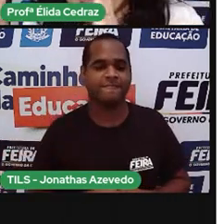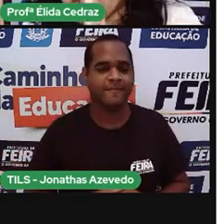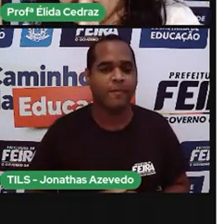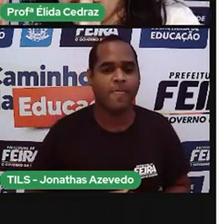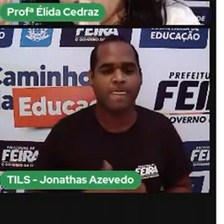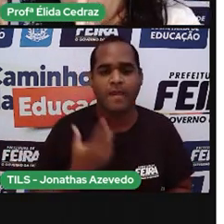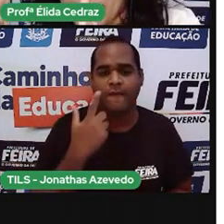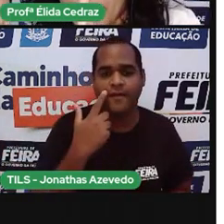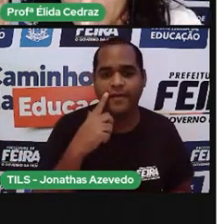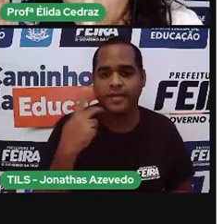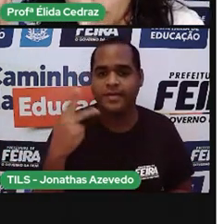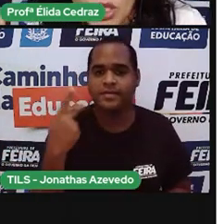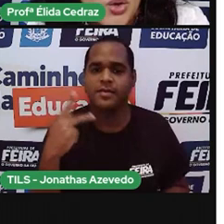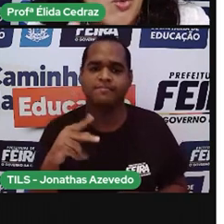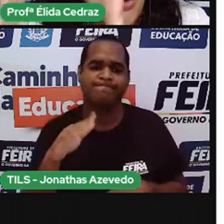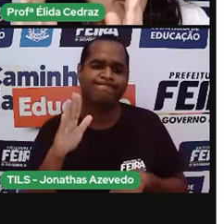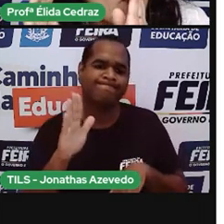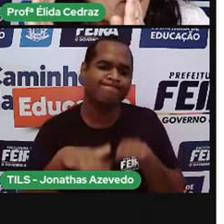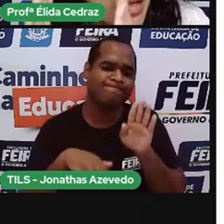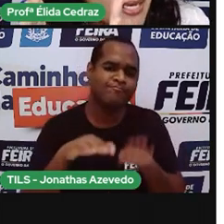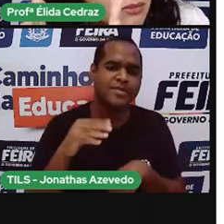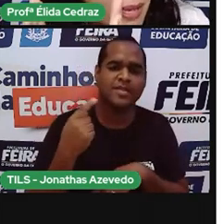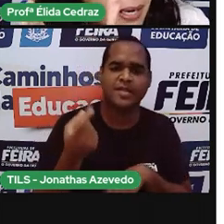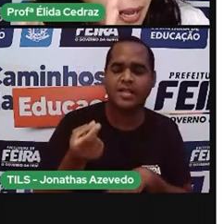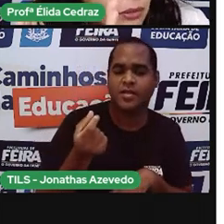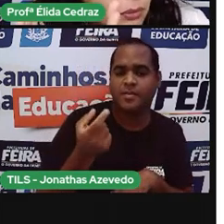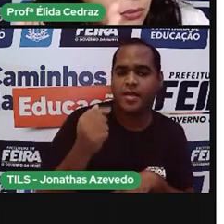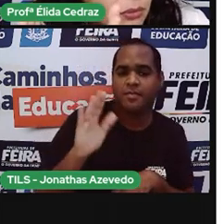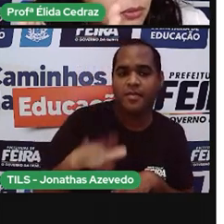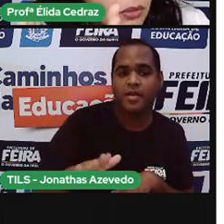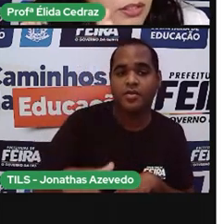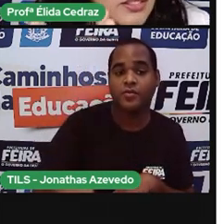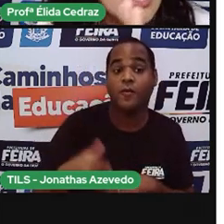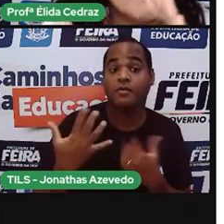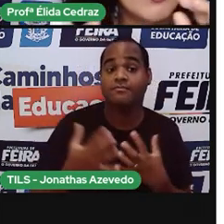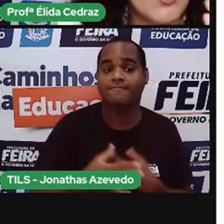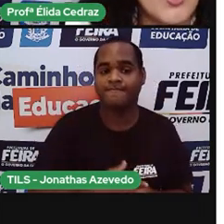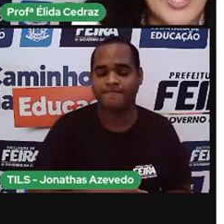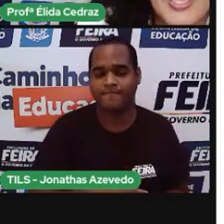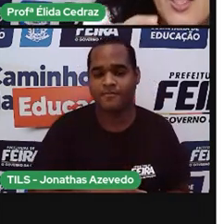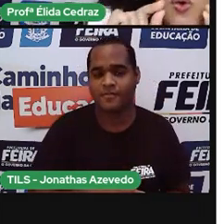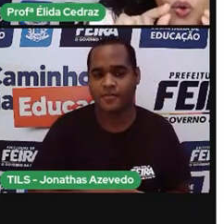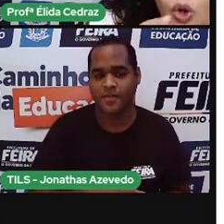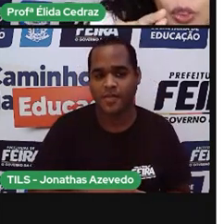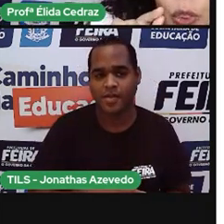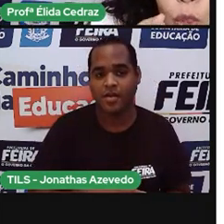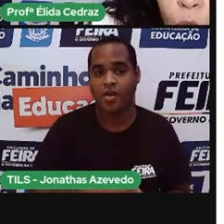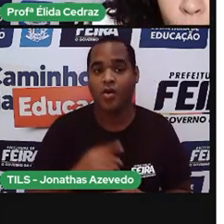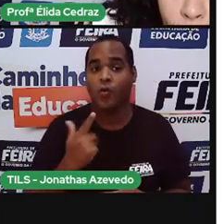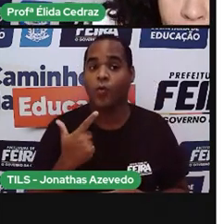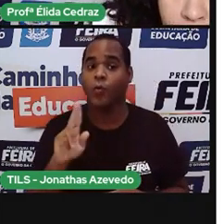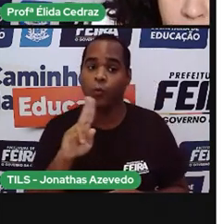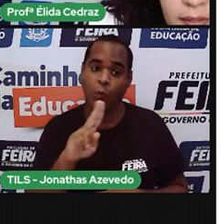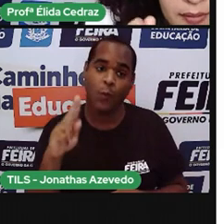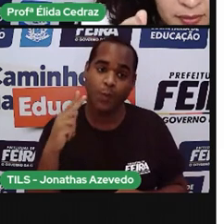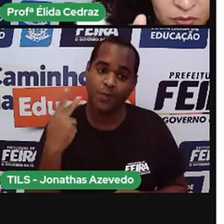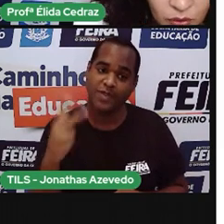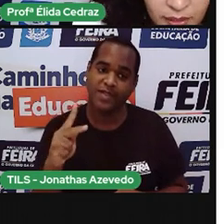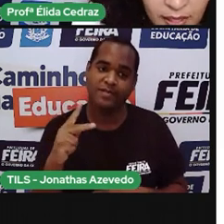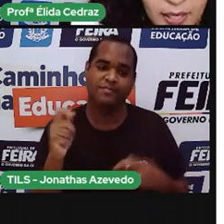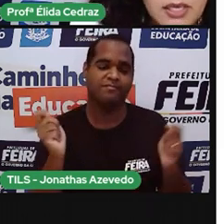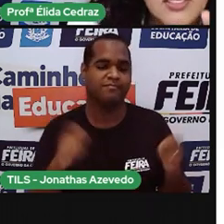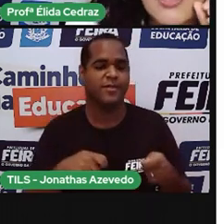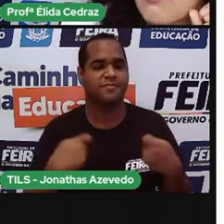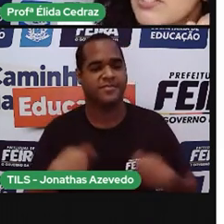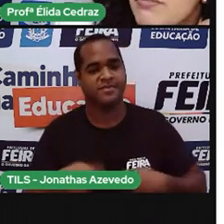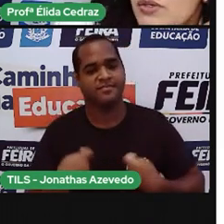na estimativa de preço, qual é o mais barato? E vai colocar o nome,